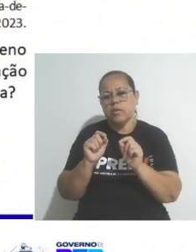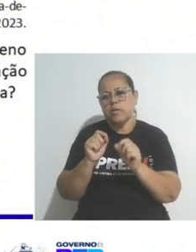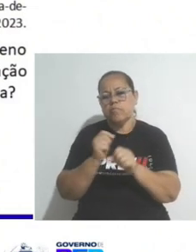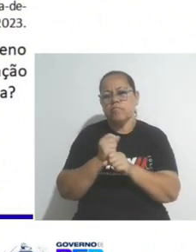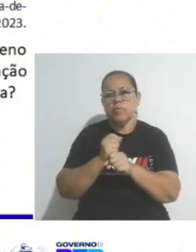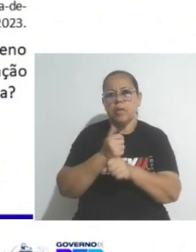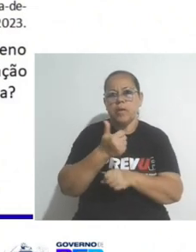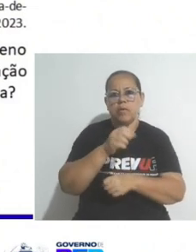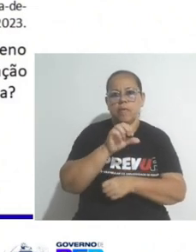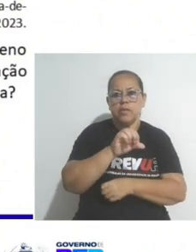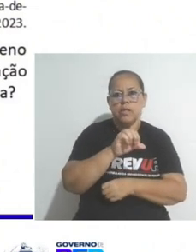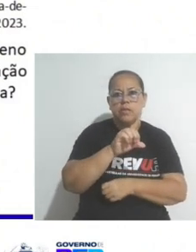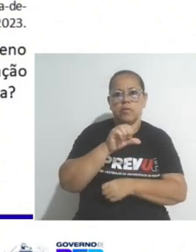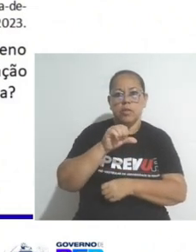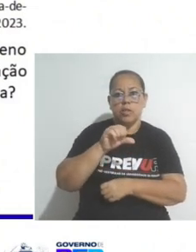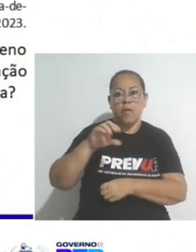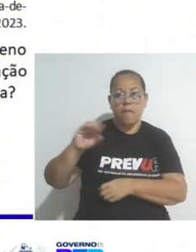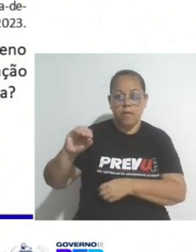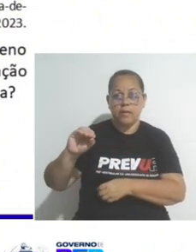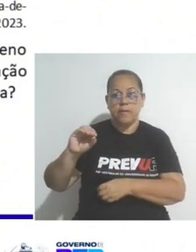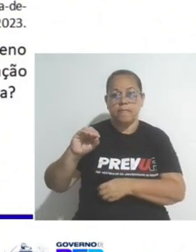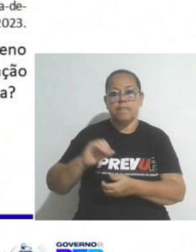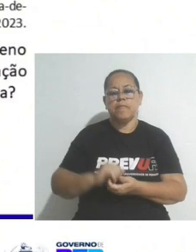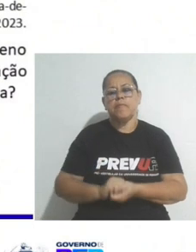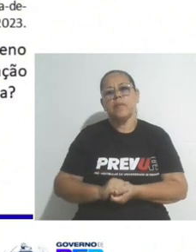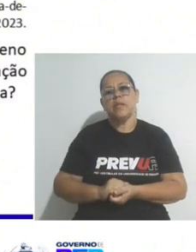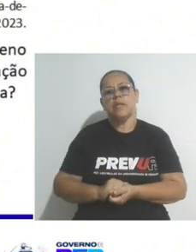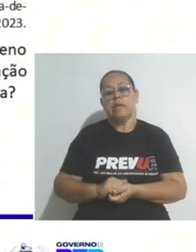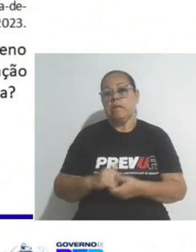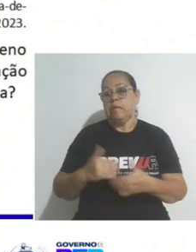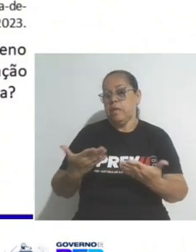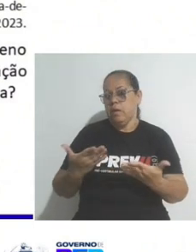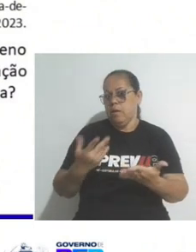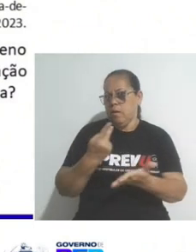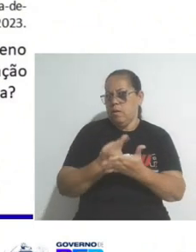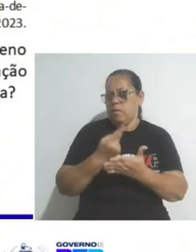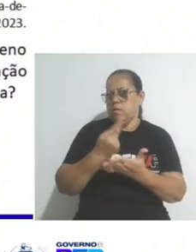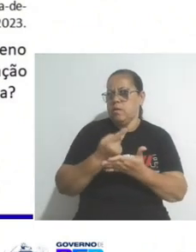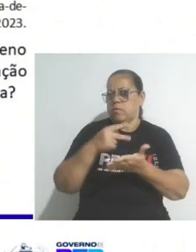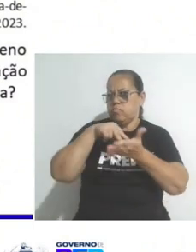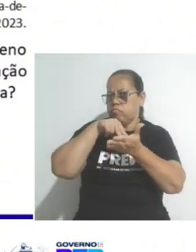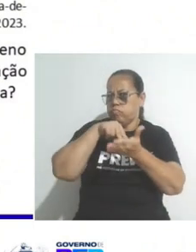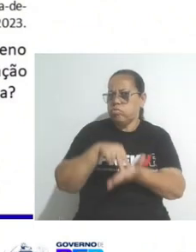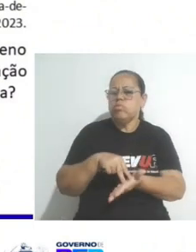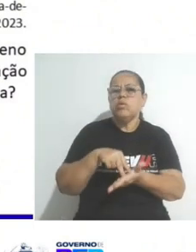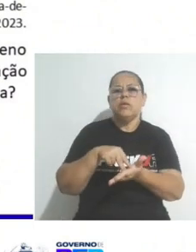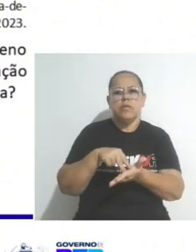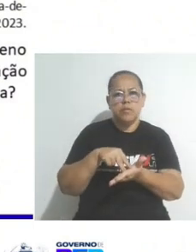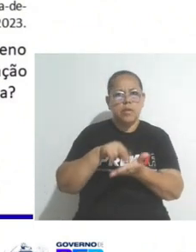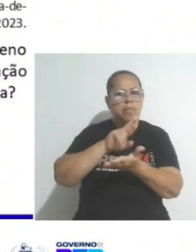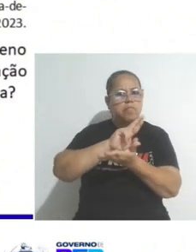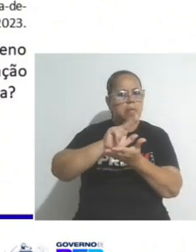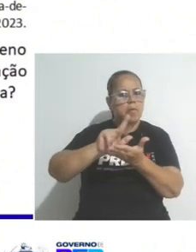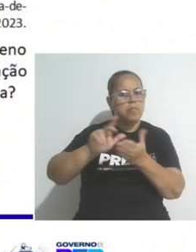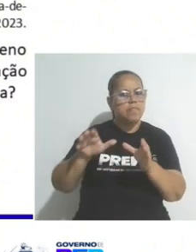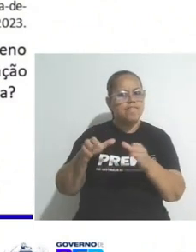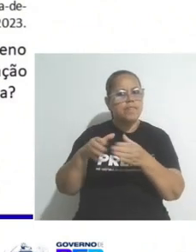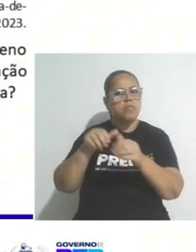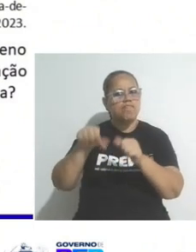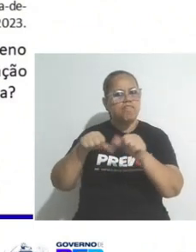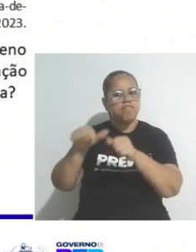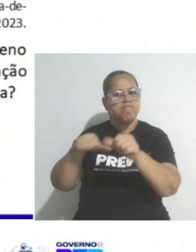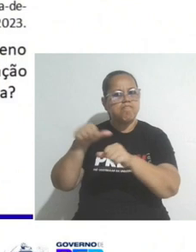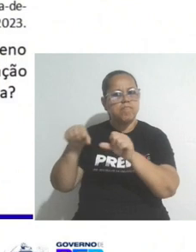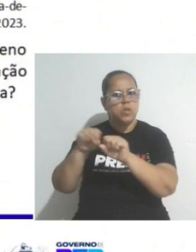1990 este fenômeno fundamenta-se em um conjunto de alterações